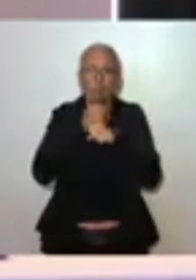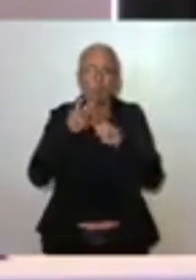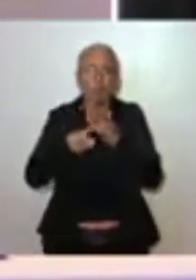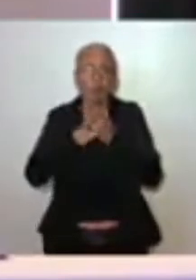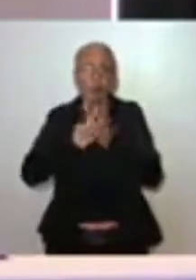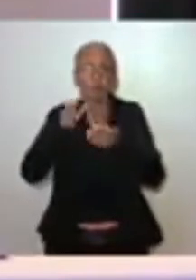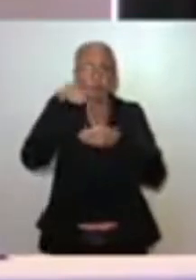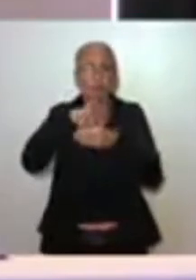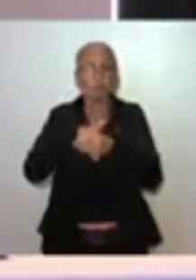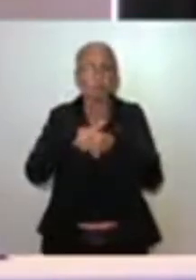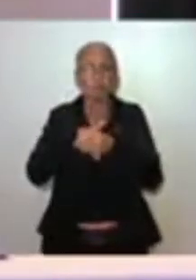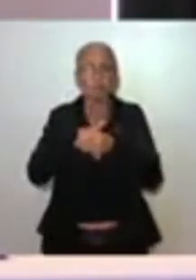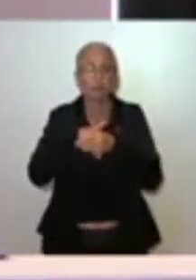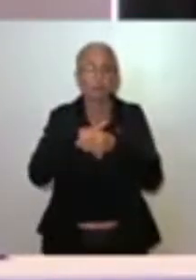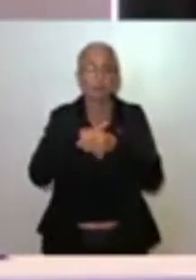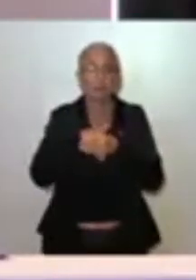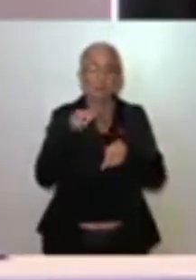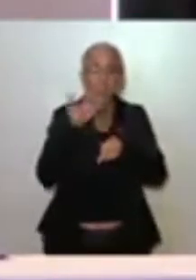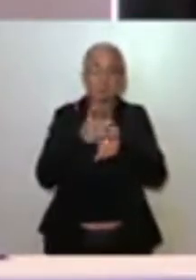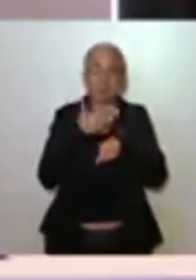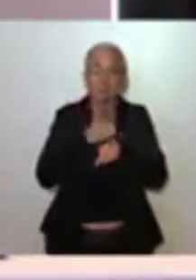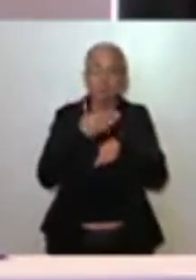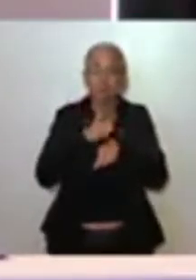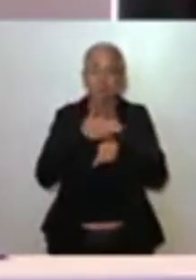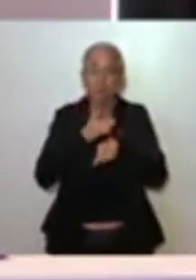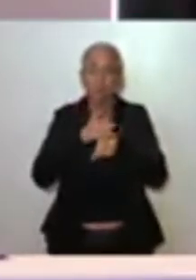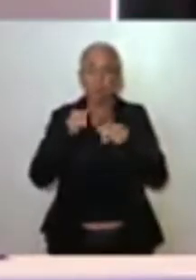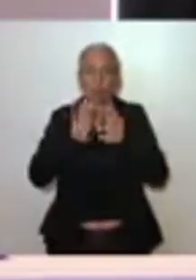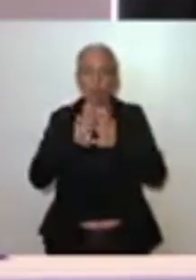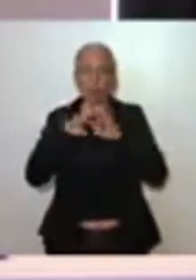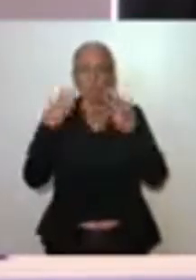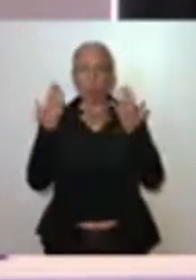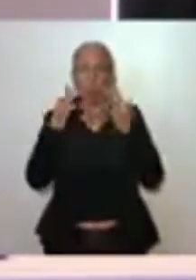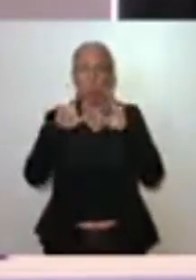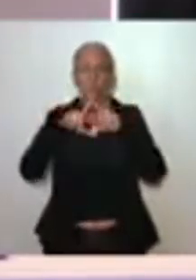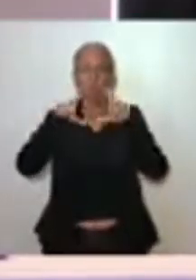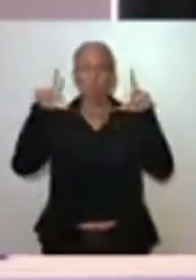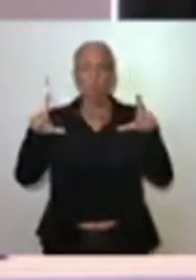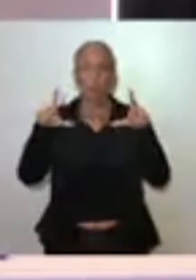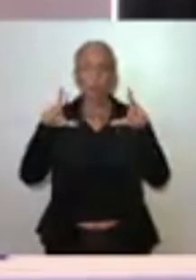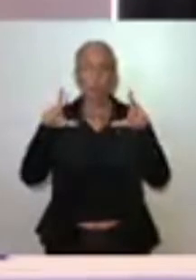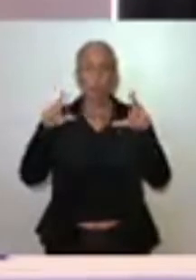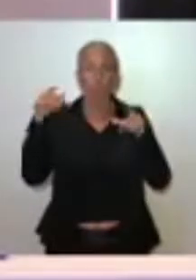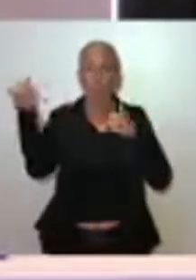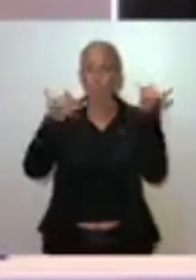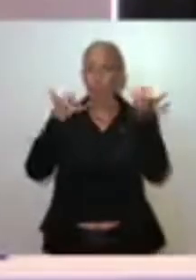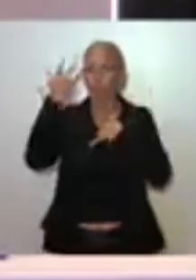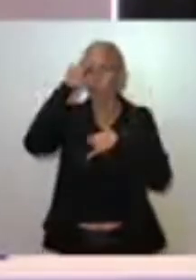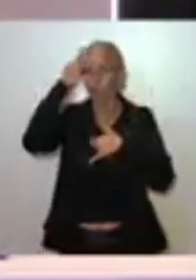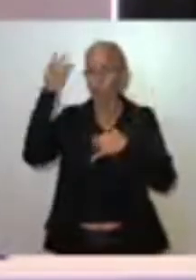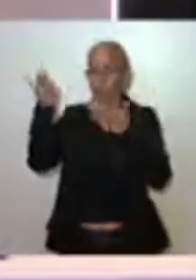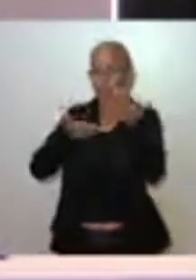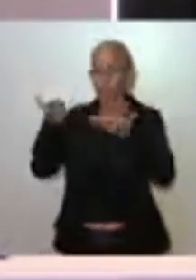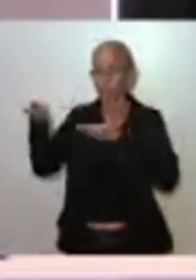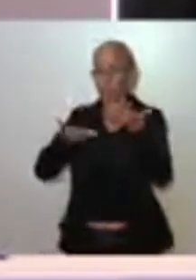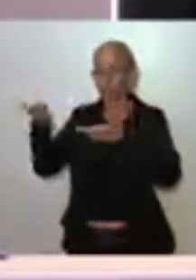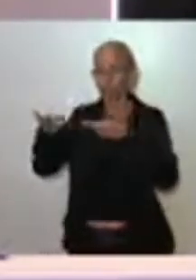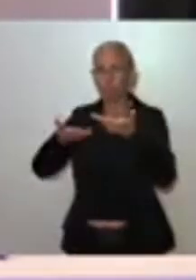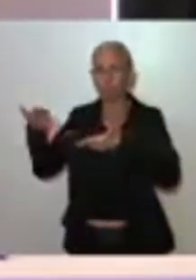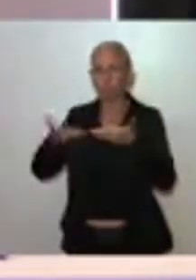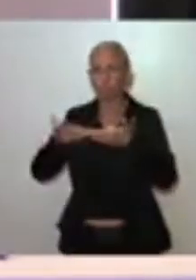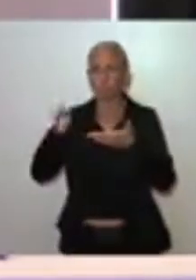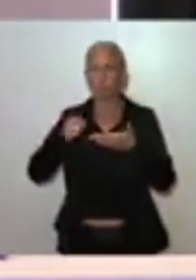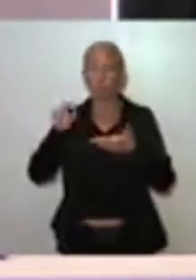a gente faz um teste público de segurança abre o sistema e convida hackers universidades